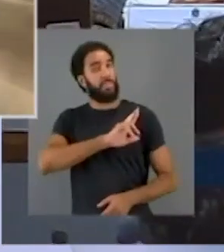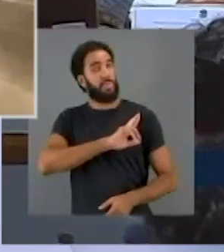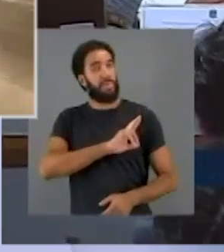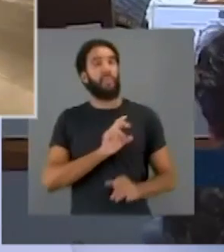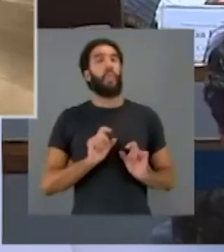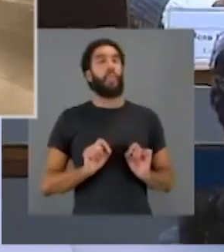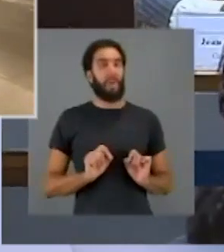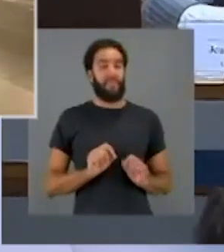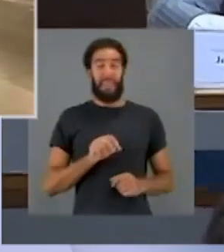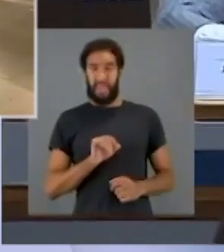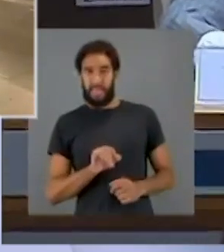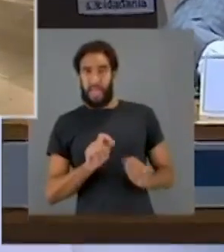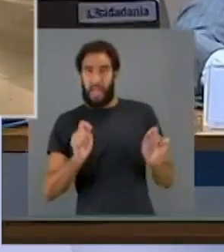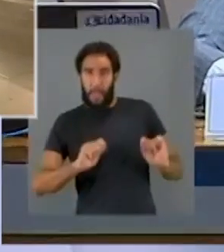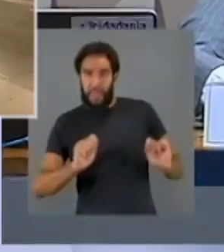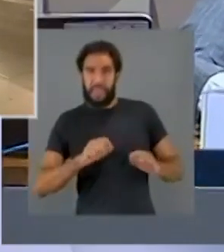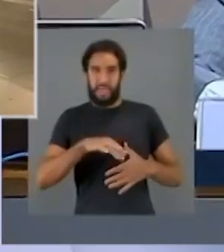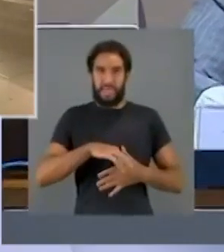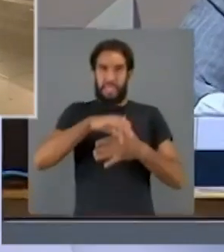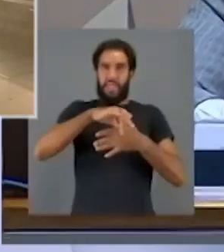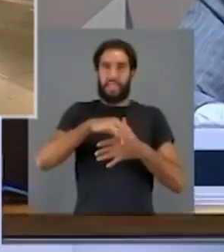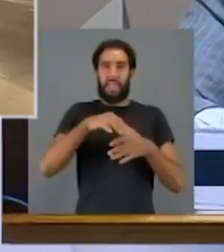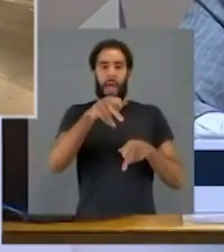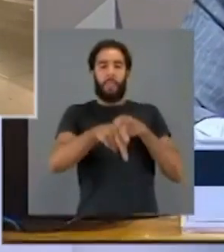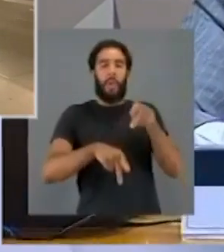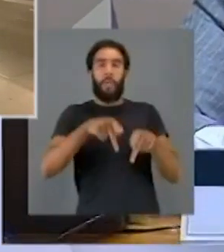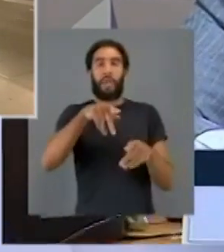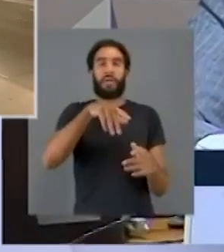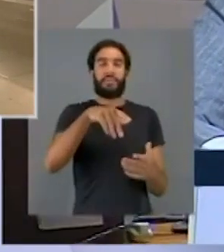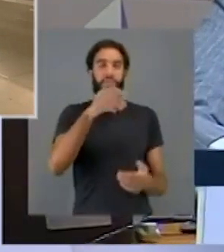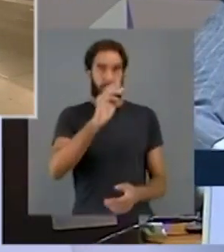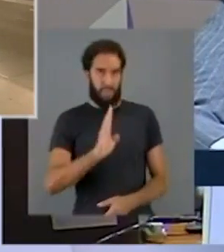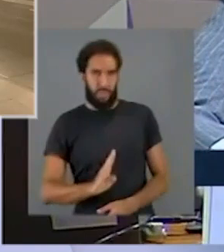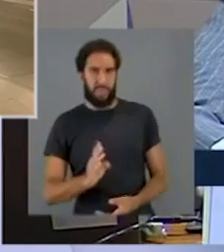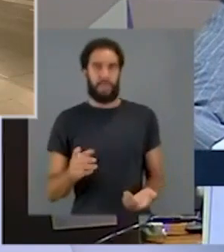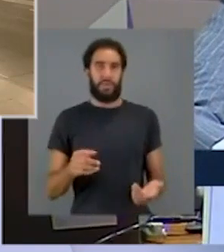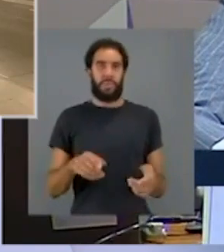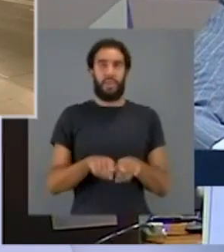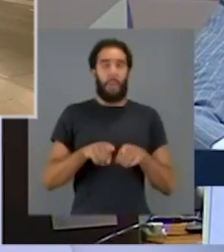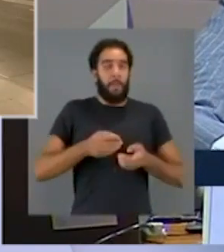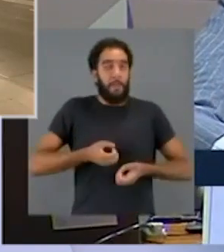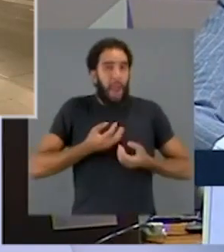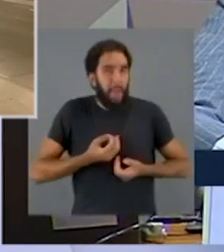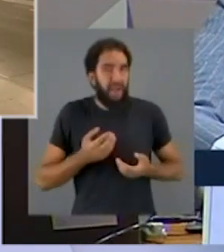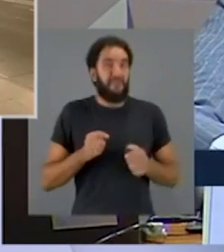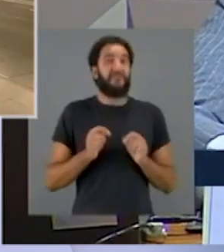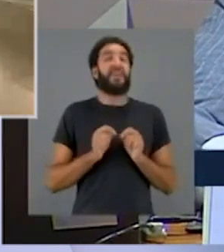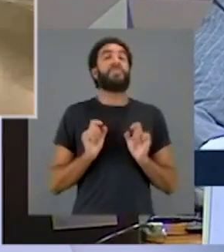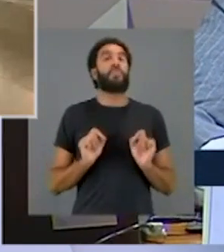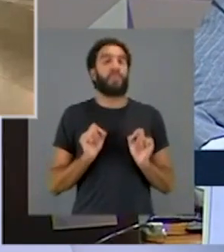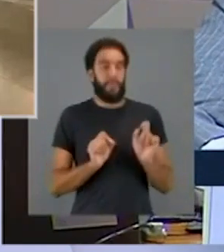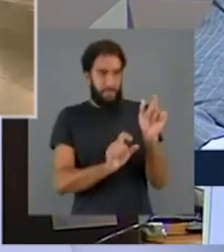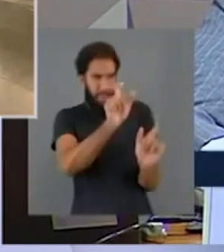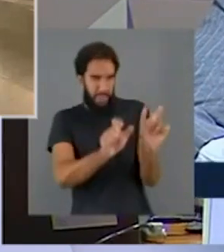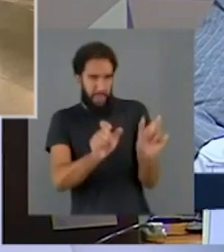boa mas em seguida ele perguntou para o Coronel se ele já tinha conhecimento de um golpe sem armas sem escopeta